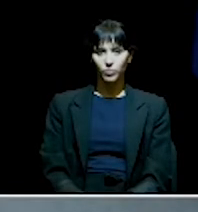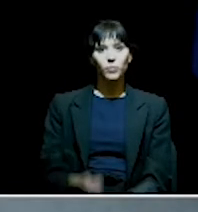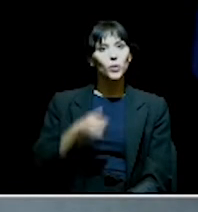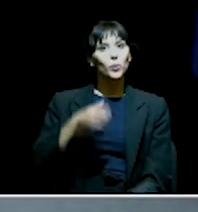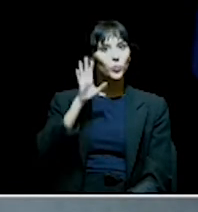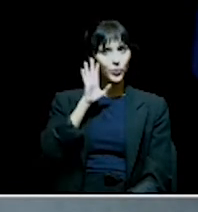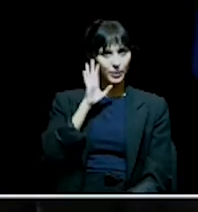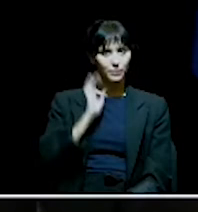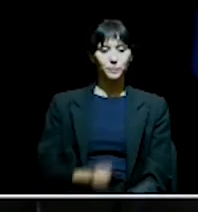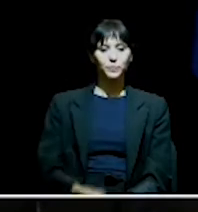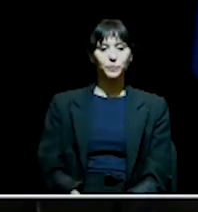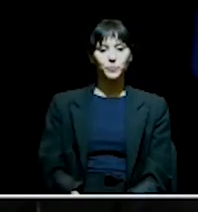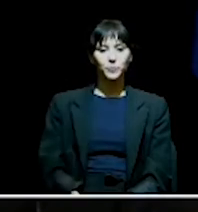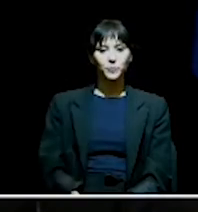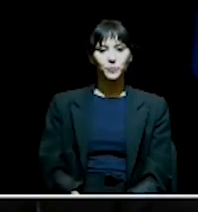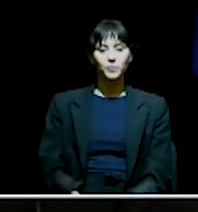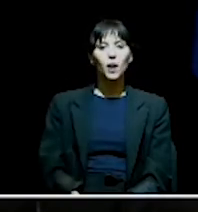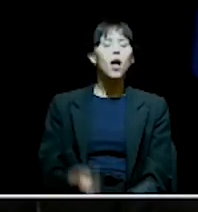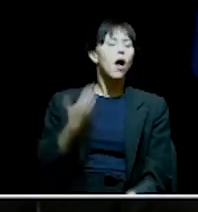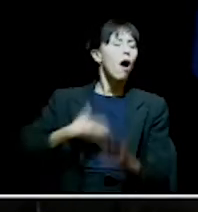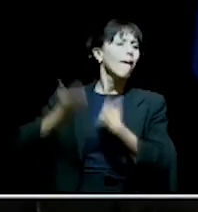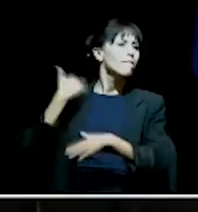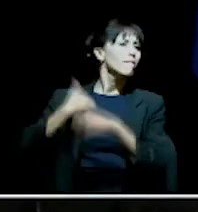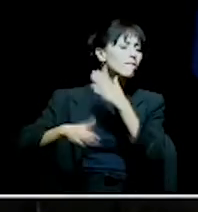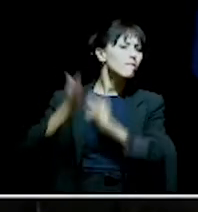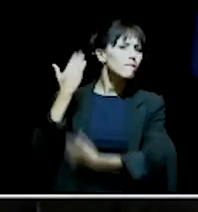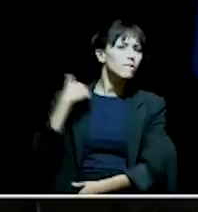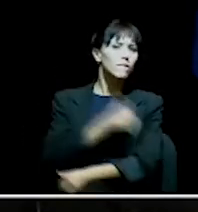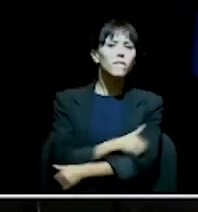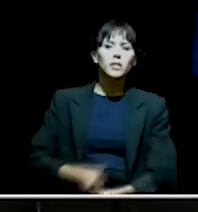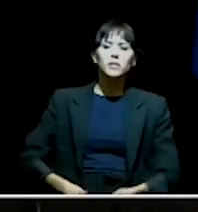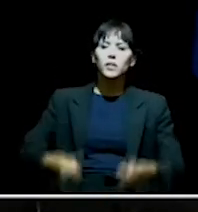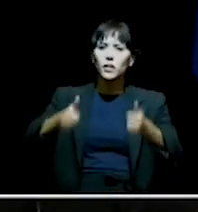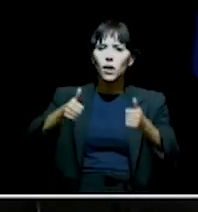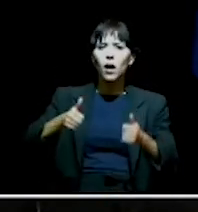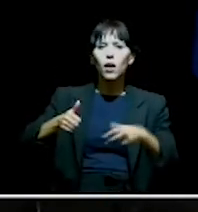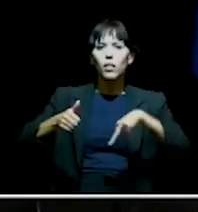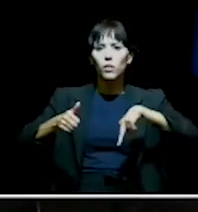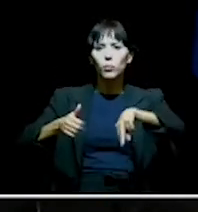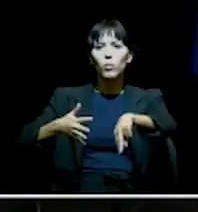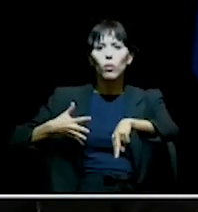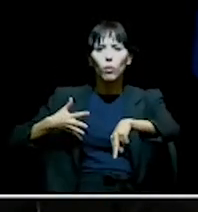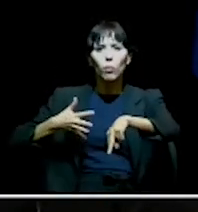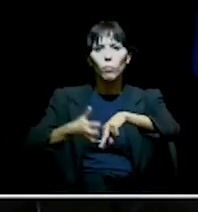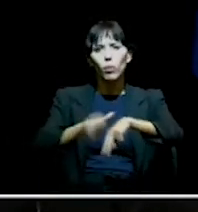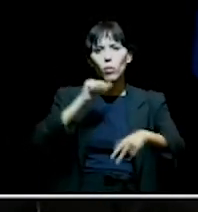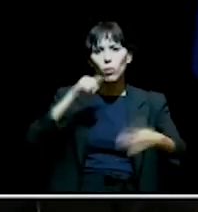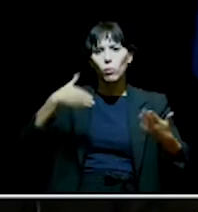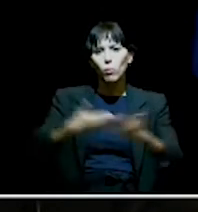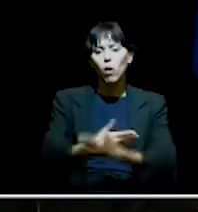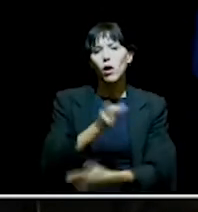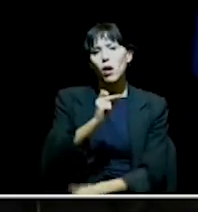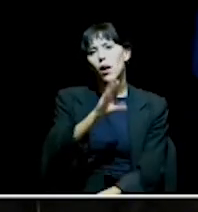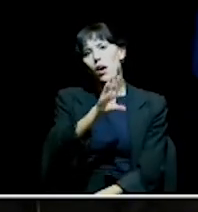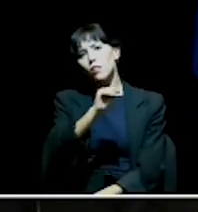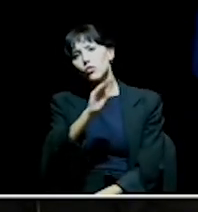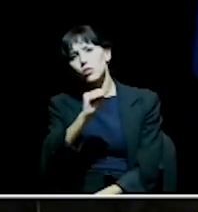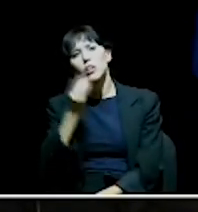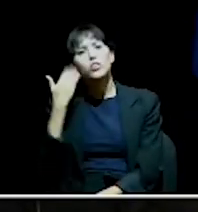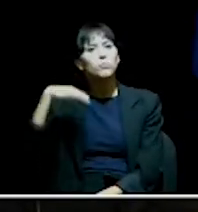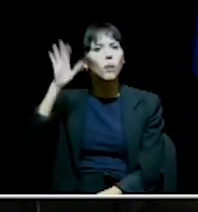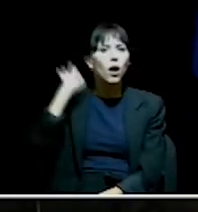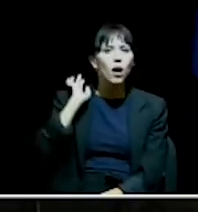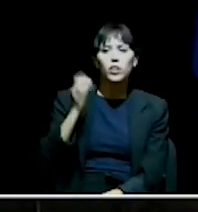Muito boa tarde. Era uma vez uma cidade onde não morre ninguém atropelado há mais de 10 anos, onde as crianças vão a pé para a